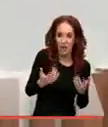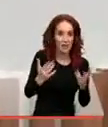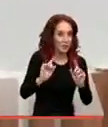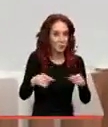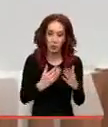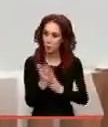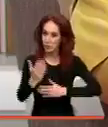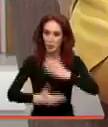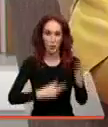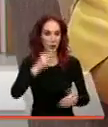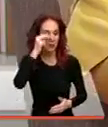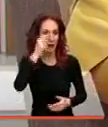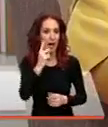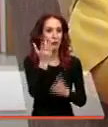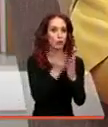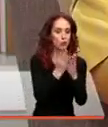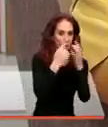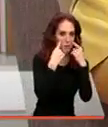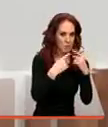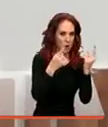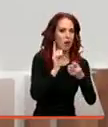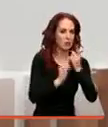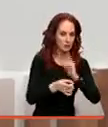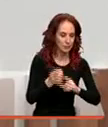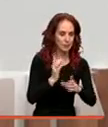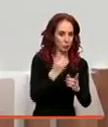ficou muito a um estudo que mostra que